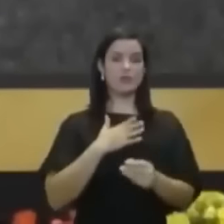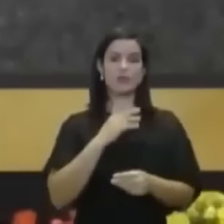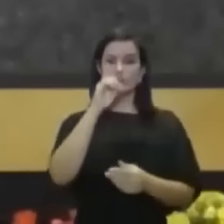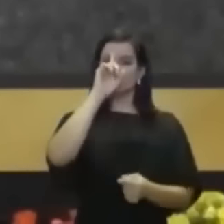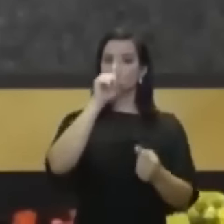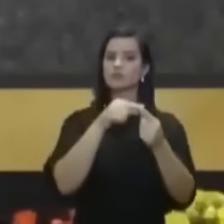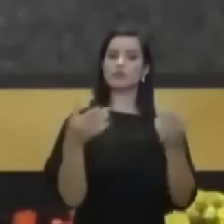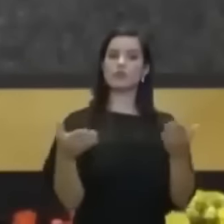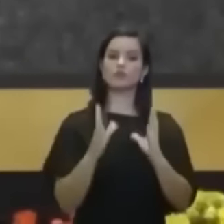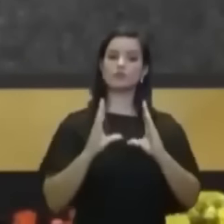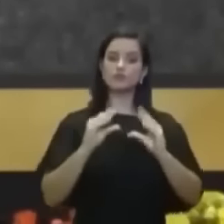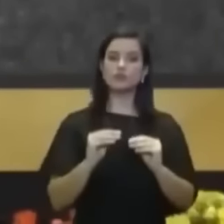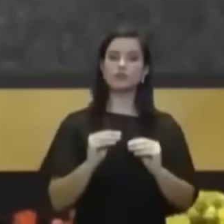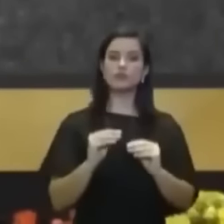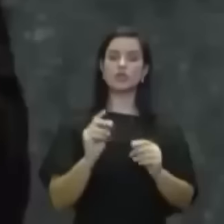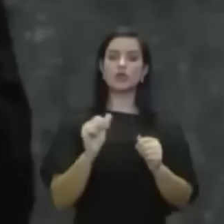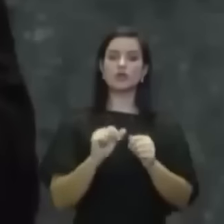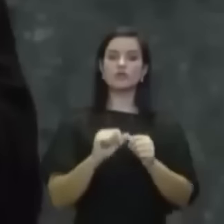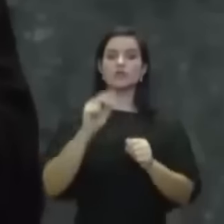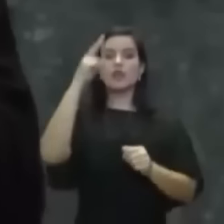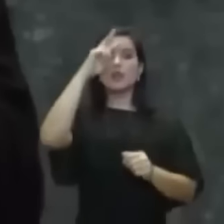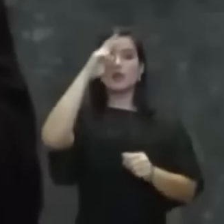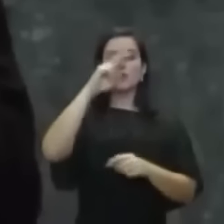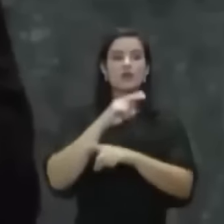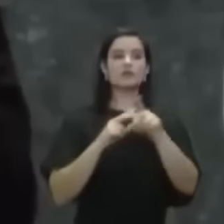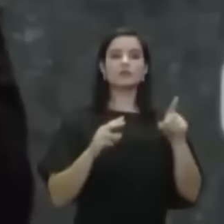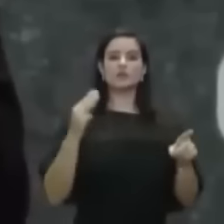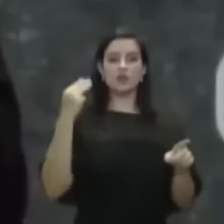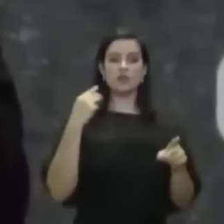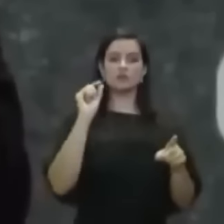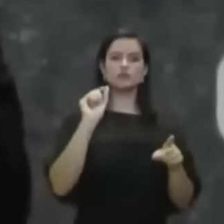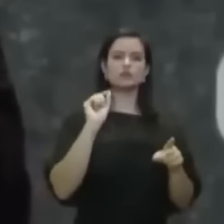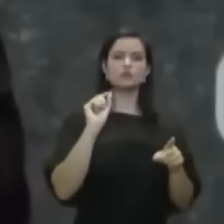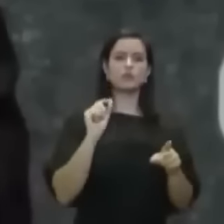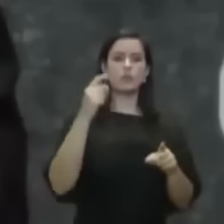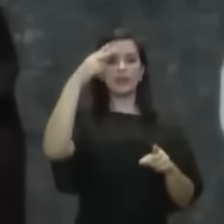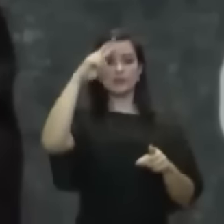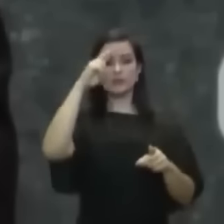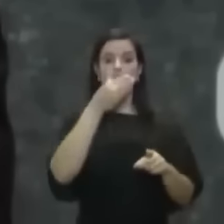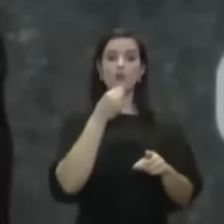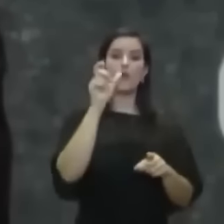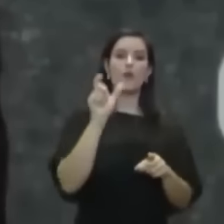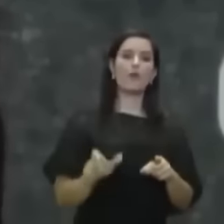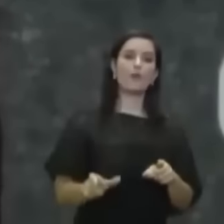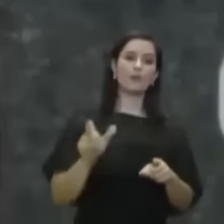é trazer a memória esclarecida de vocês a história deste homem.